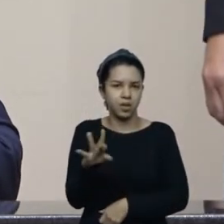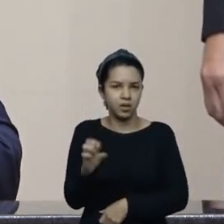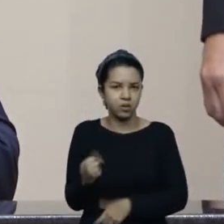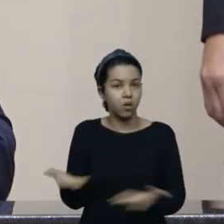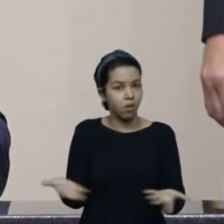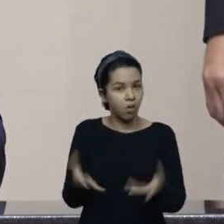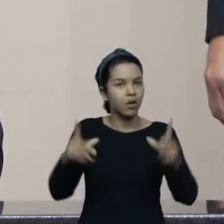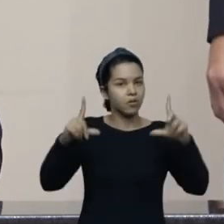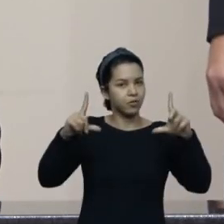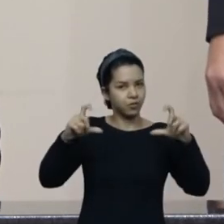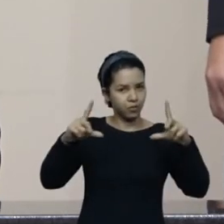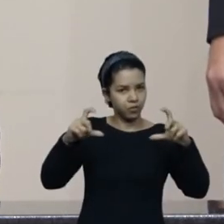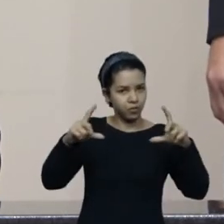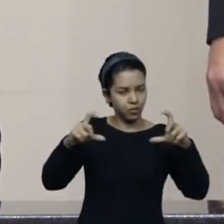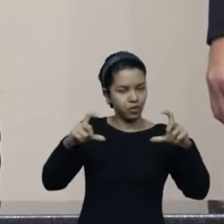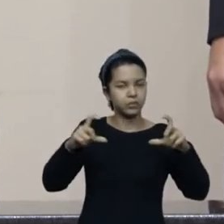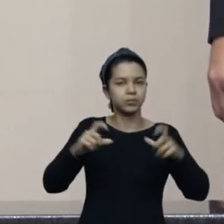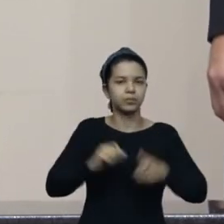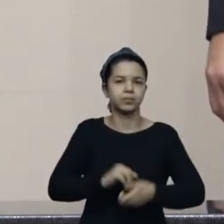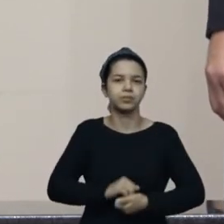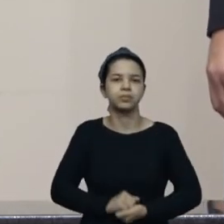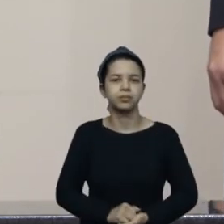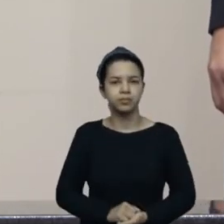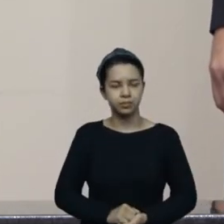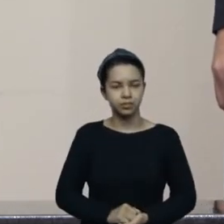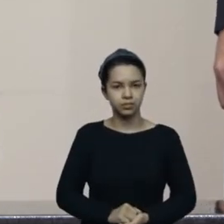fotográfico agora, ainda suspensa a presente sessão.